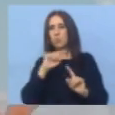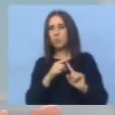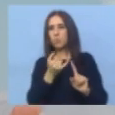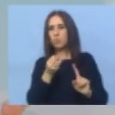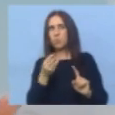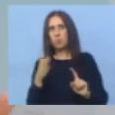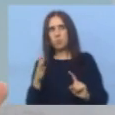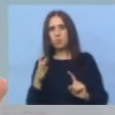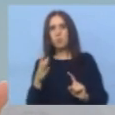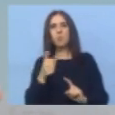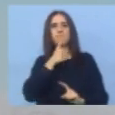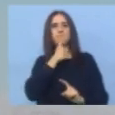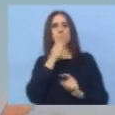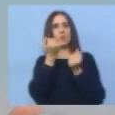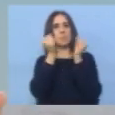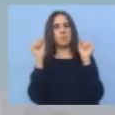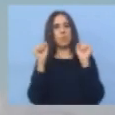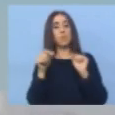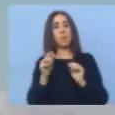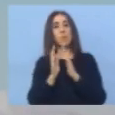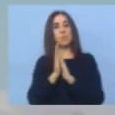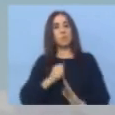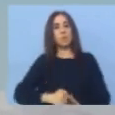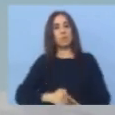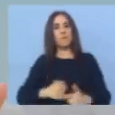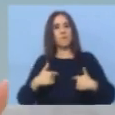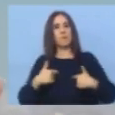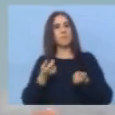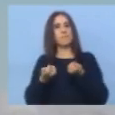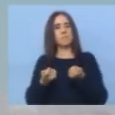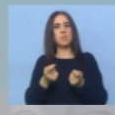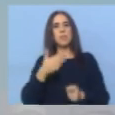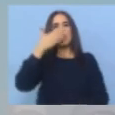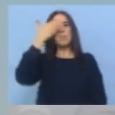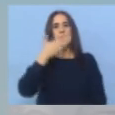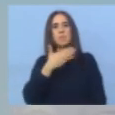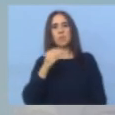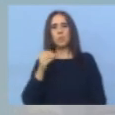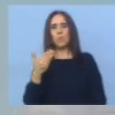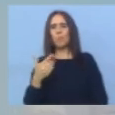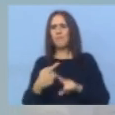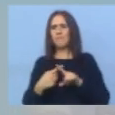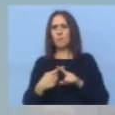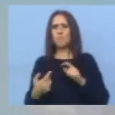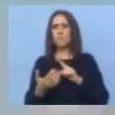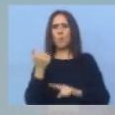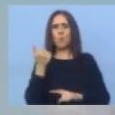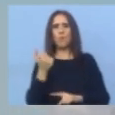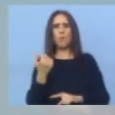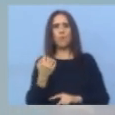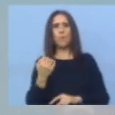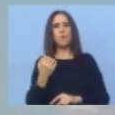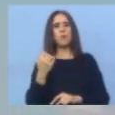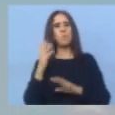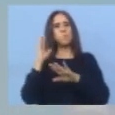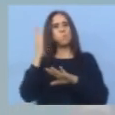da autodeterminação. Foi uma iniciativa da Igreja Católica. Os 101 dias foram conseguidos de uma maneira interessante, ligando a Jornada Mundial